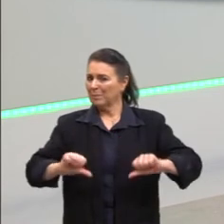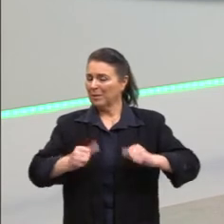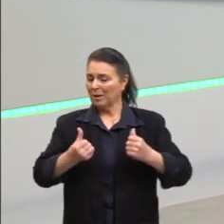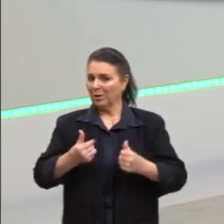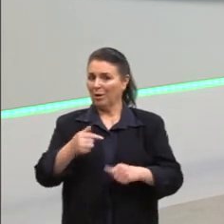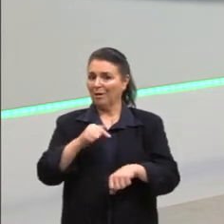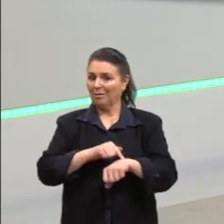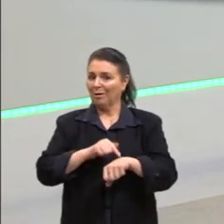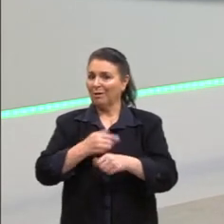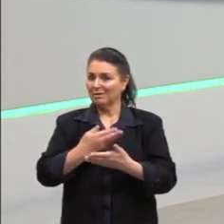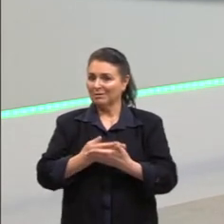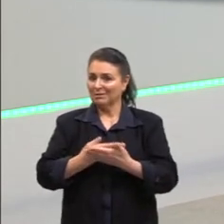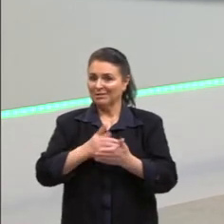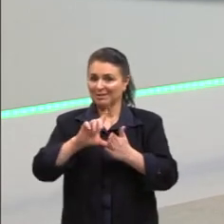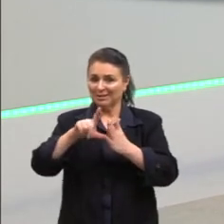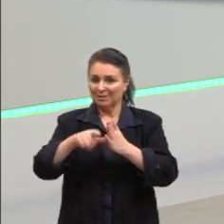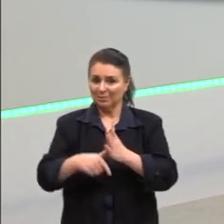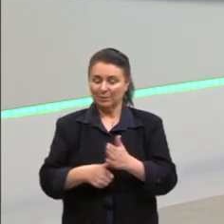estudarem.